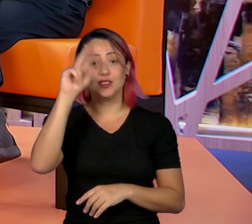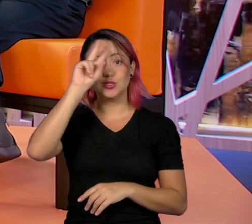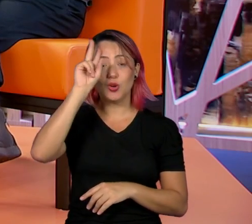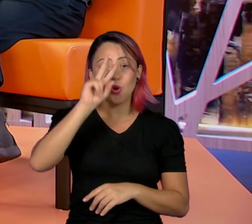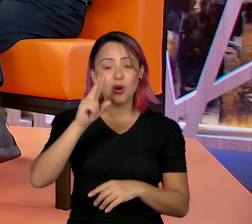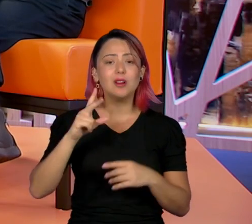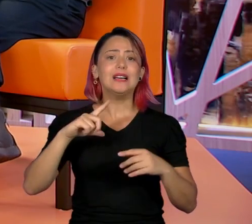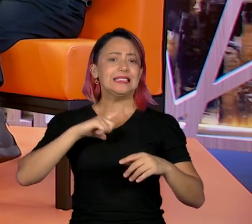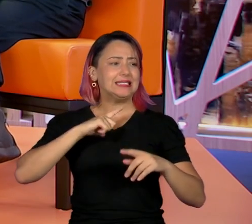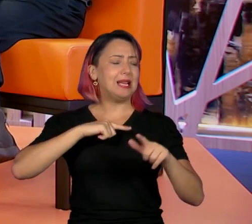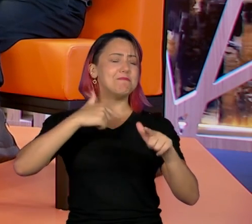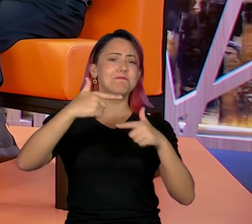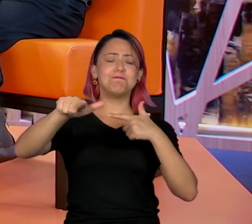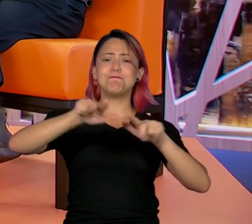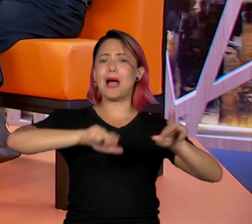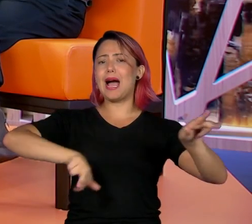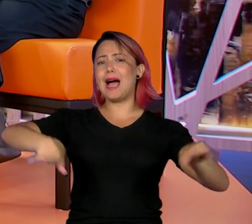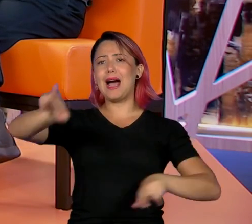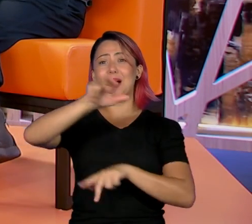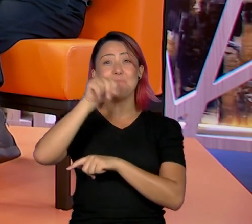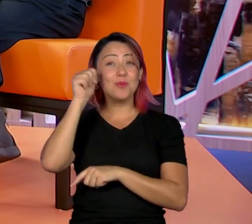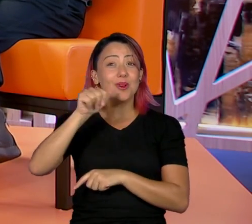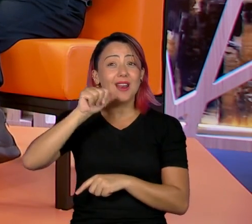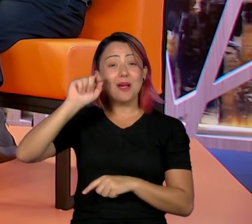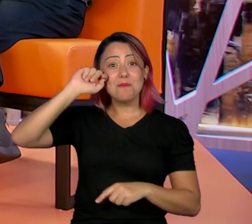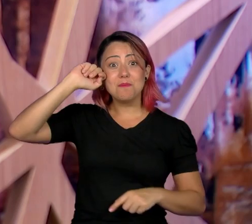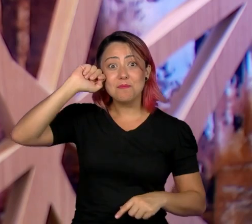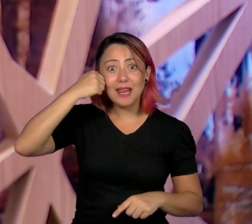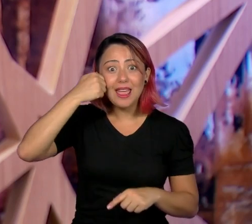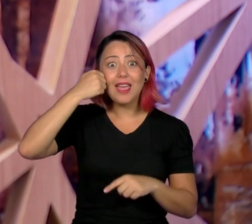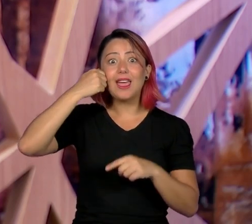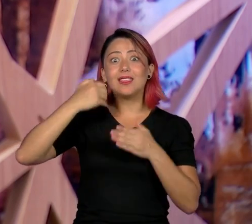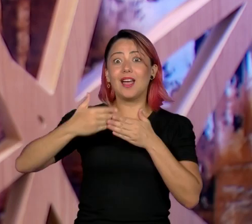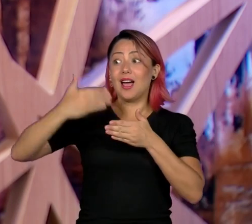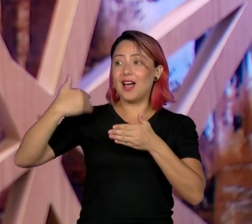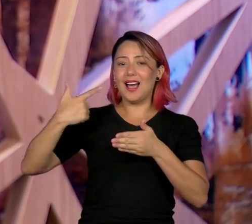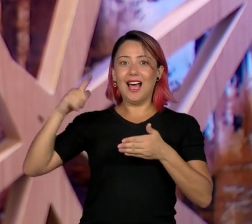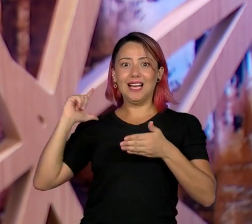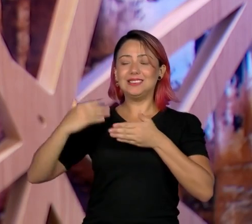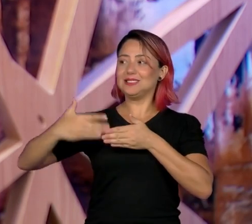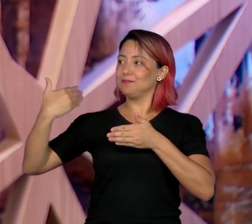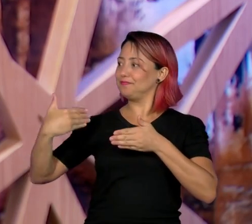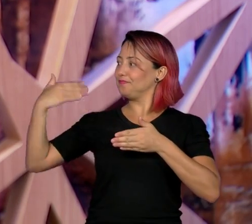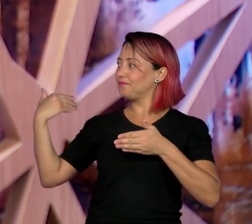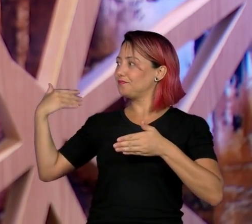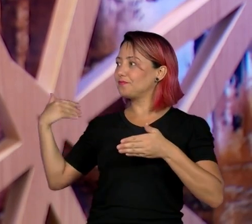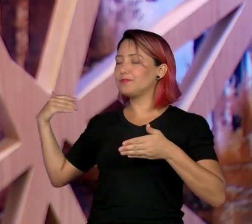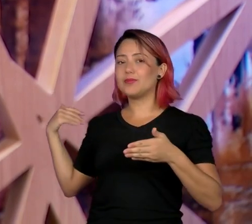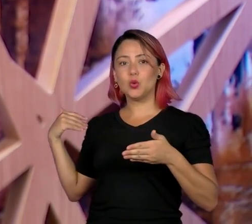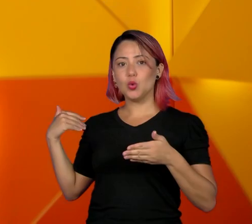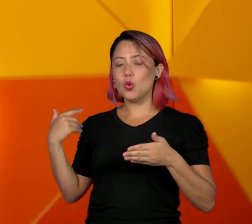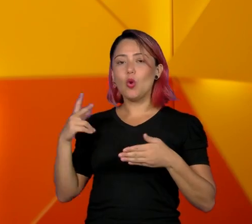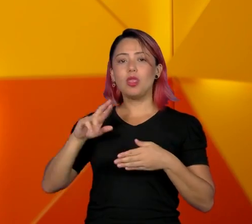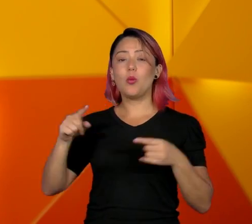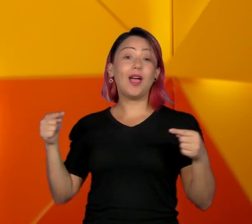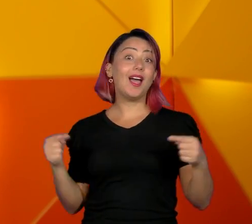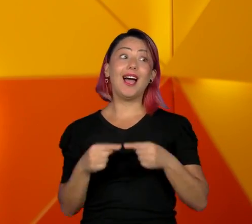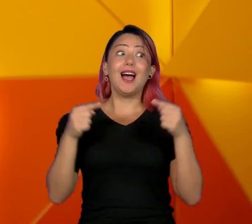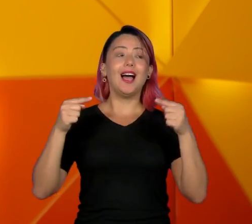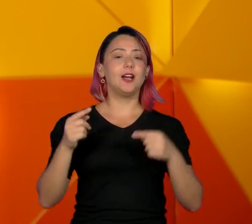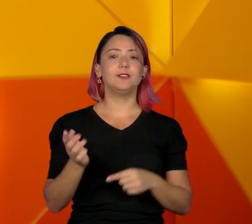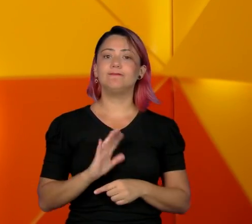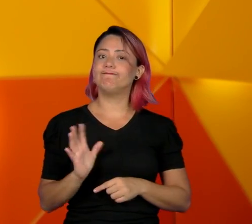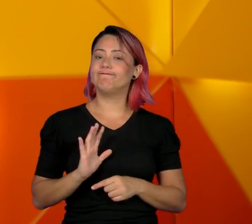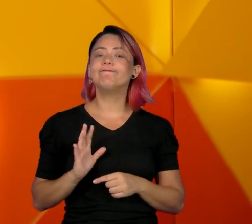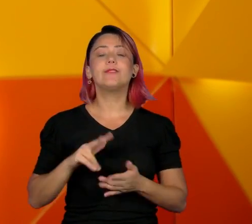histórias das mulheres negras que nos antecederam, que me parece que não é mera coincidência. Não é mera coincidência. Eu até